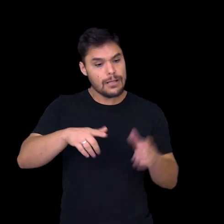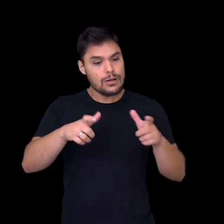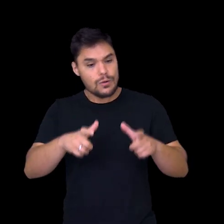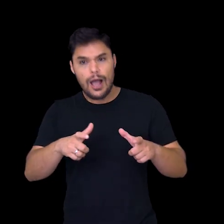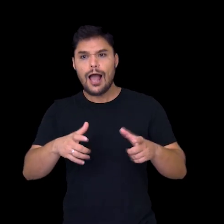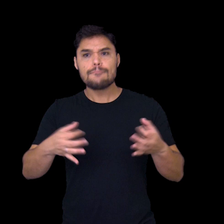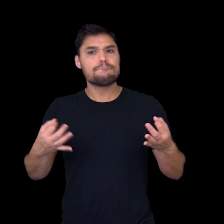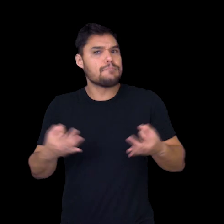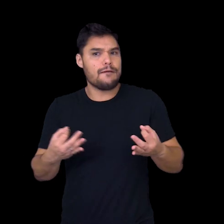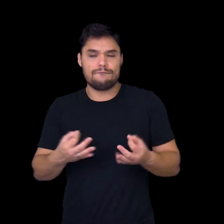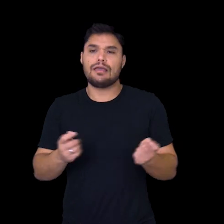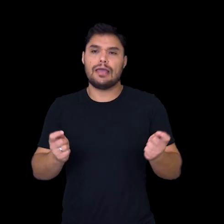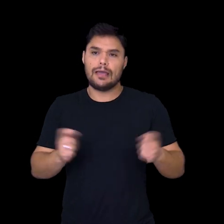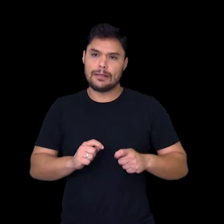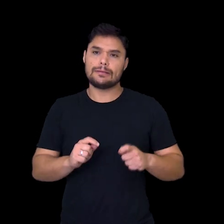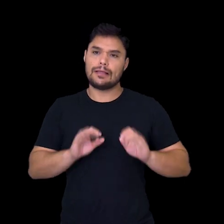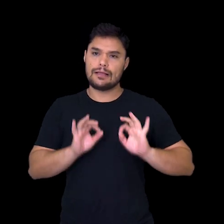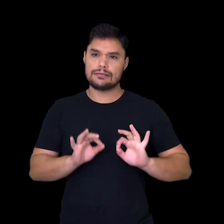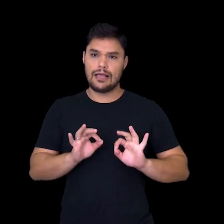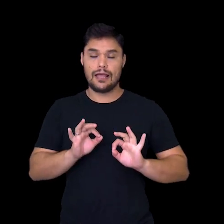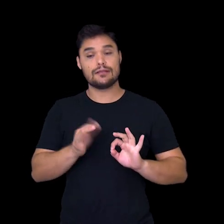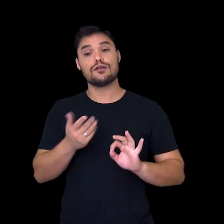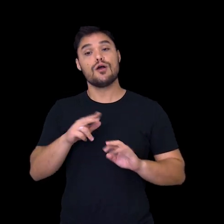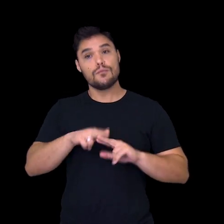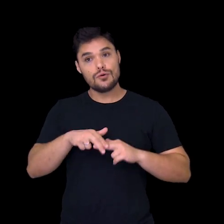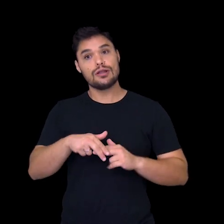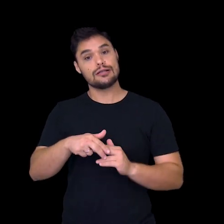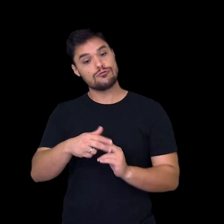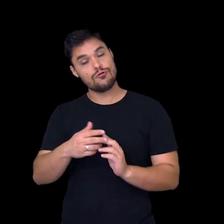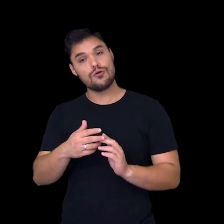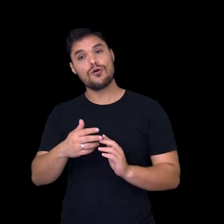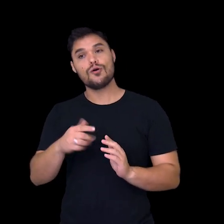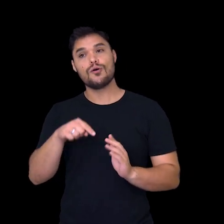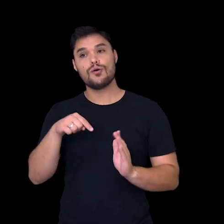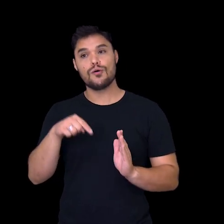localidade é um lugar ideal. Assim,